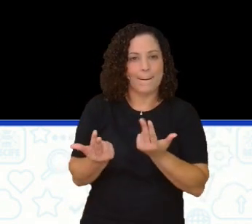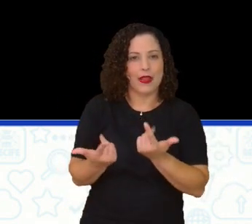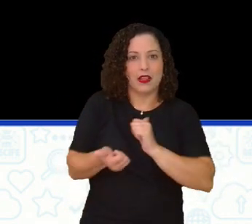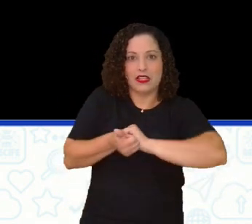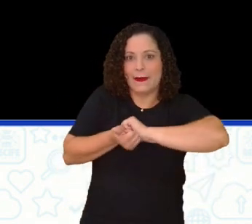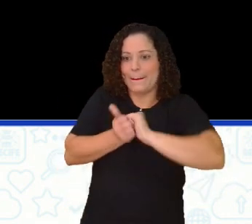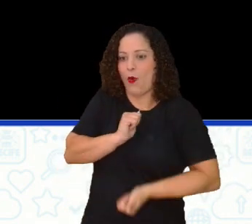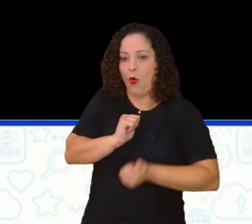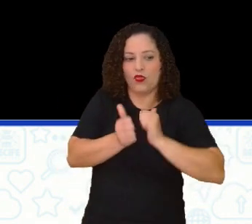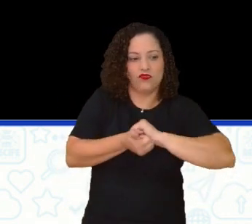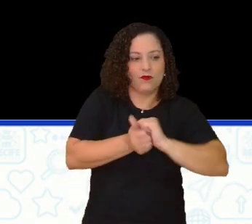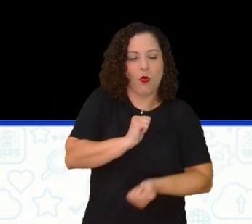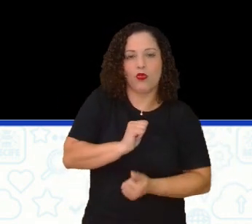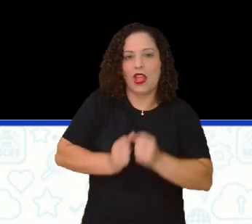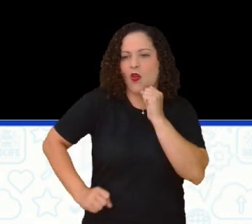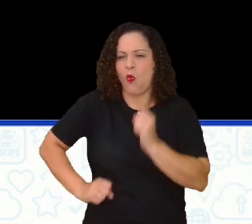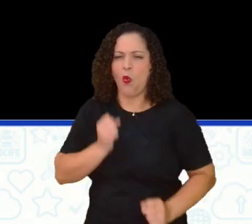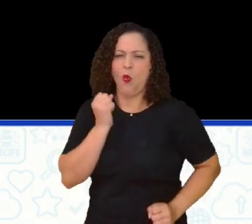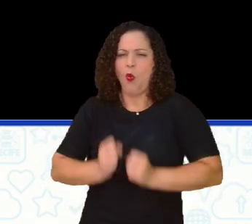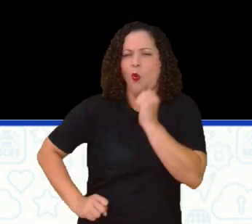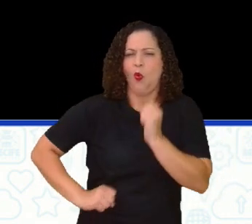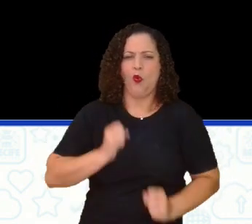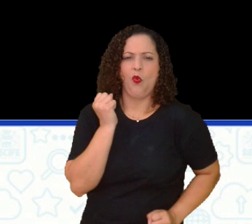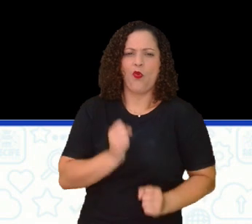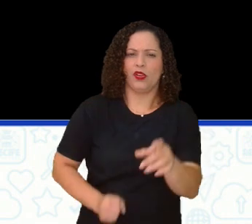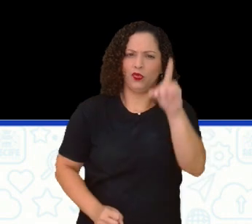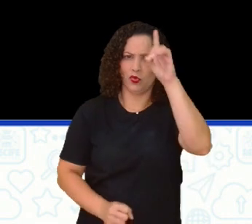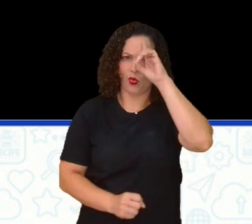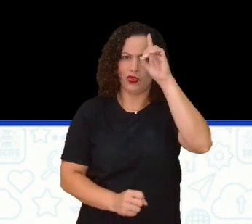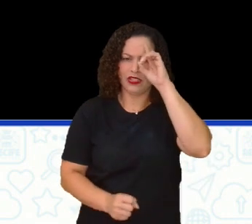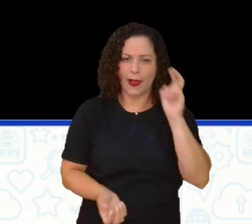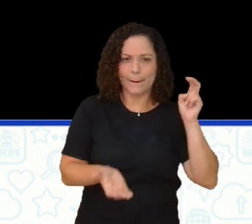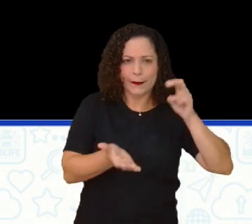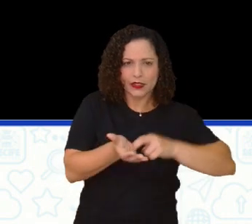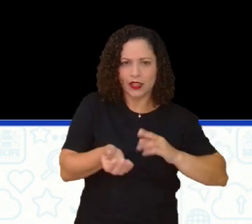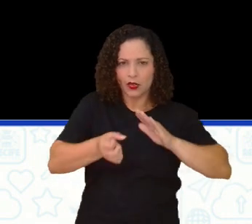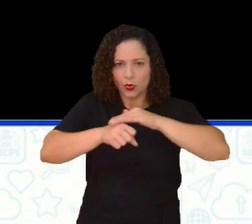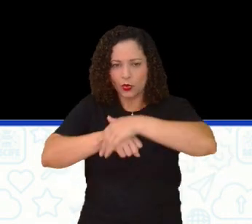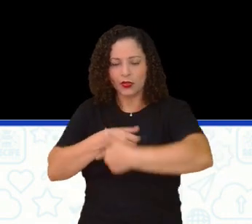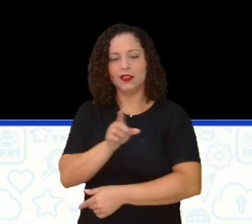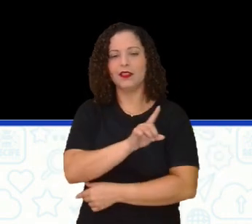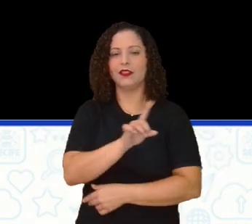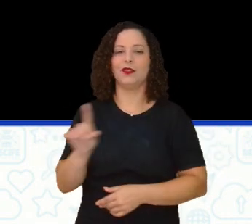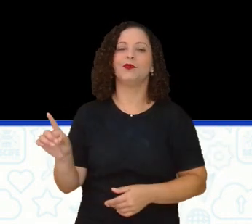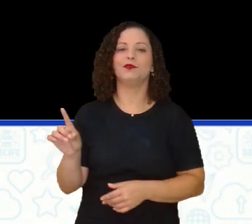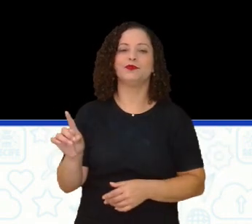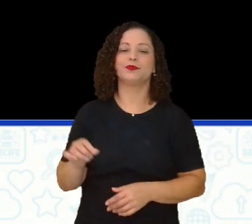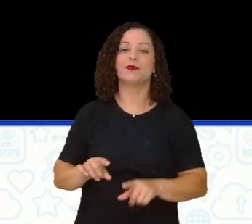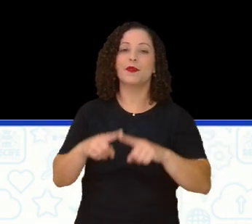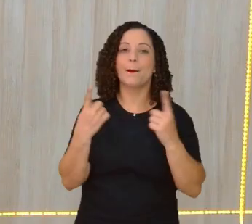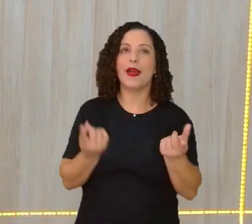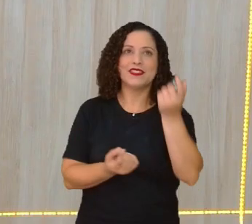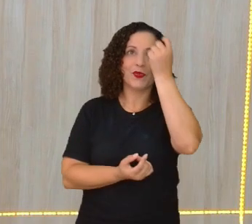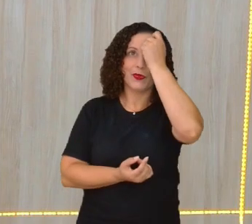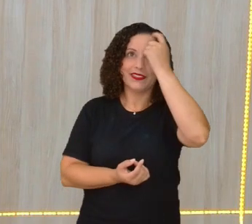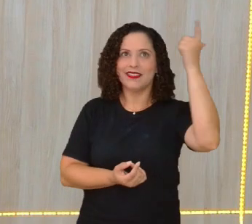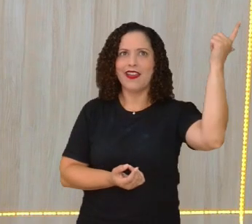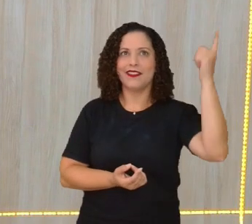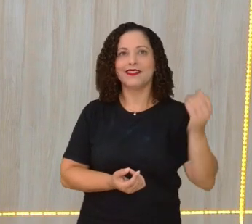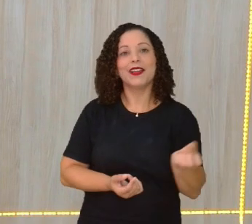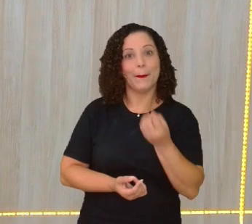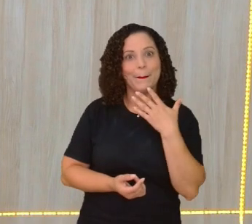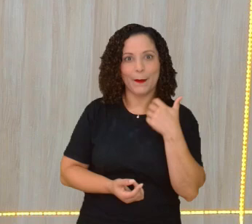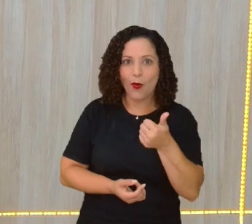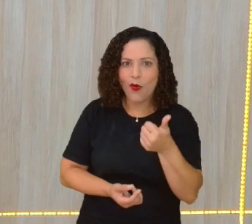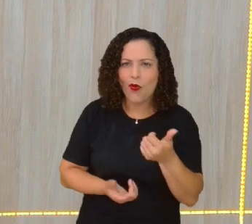dia correndo, né? Caminhando dia e noite, não é? Tem que caminhar. Não, né? É uma ideia, né? Seria bom,